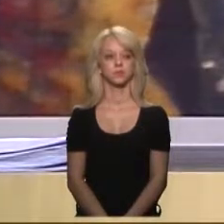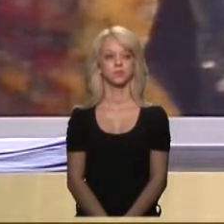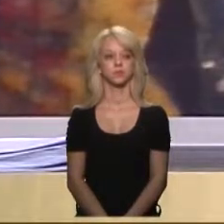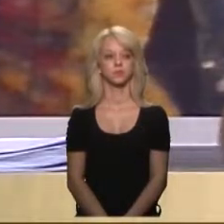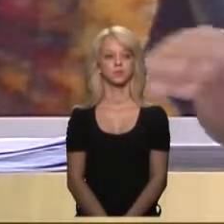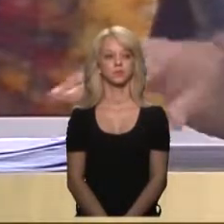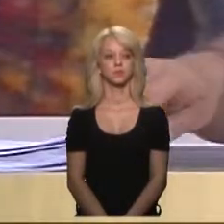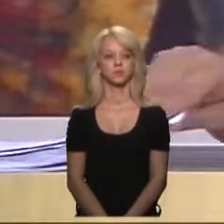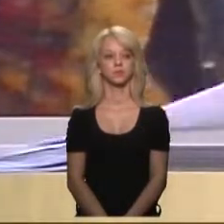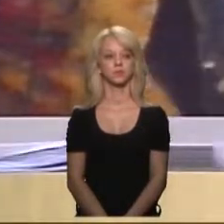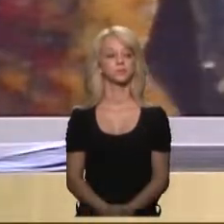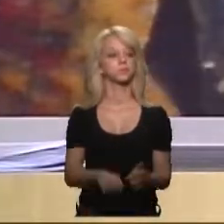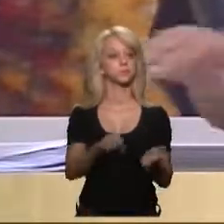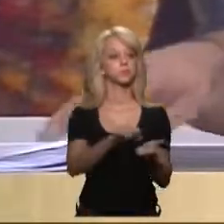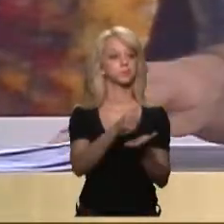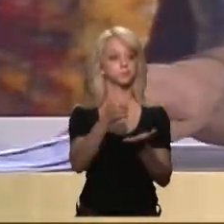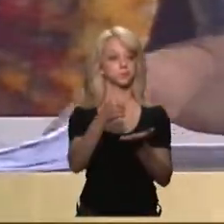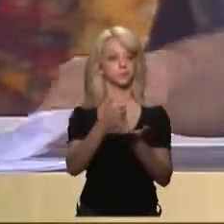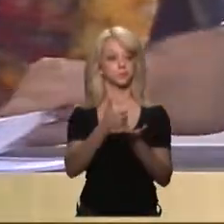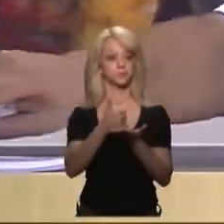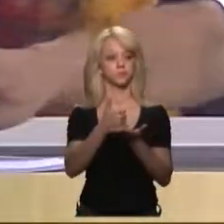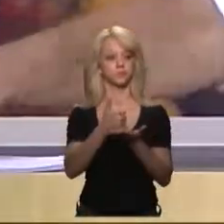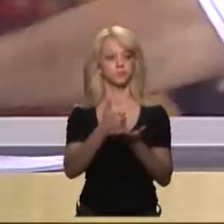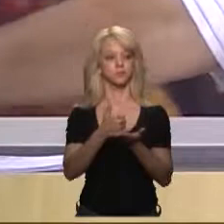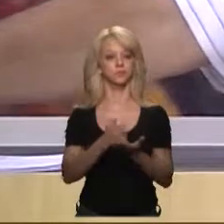Passamos então ao primeiro item da ordem do dia.